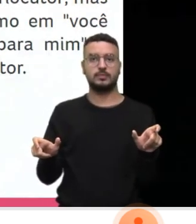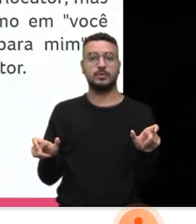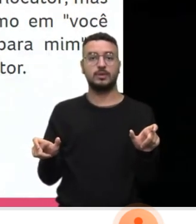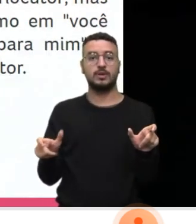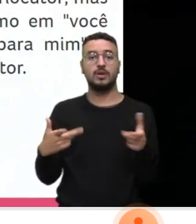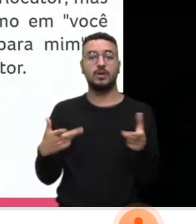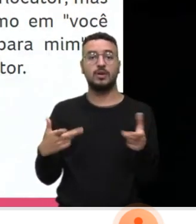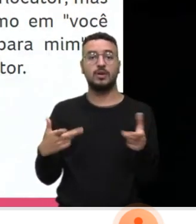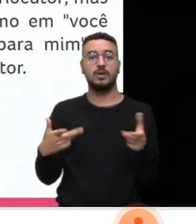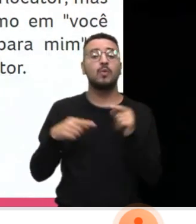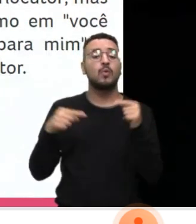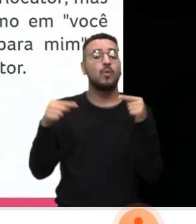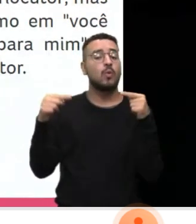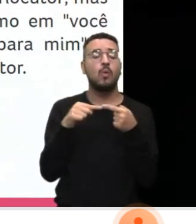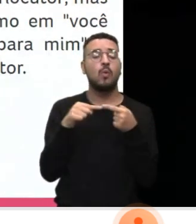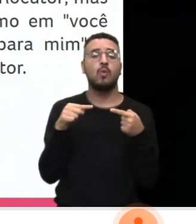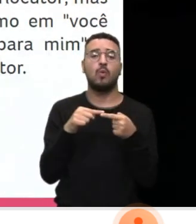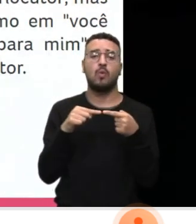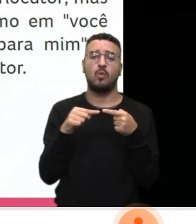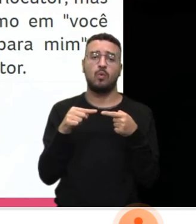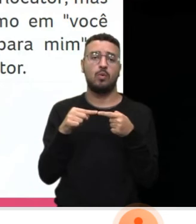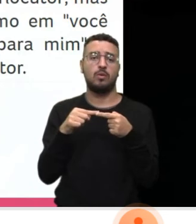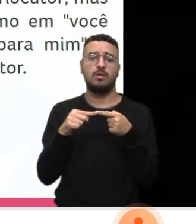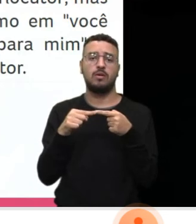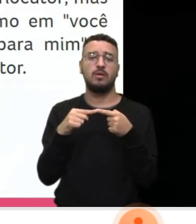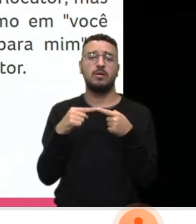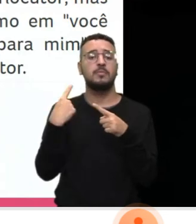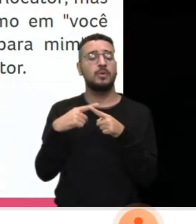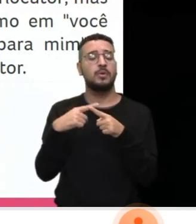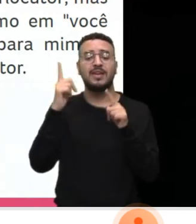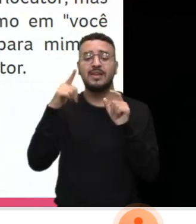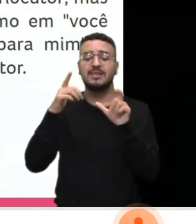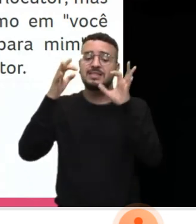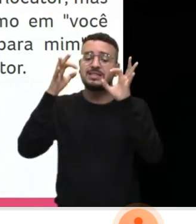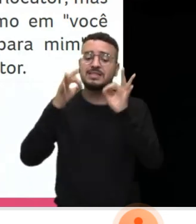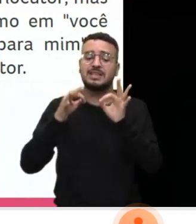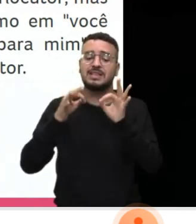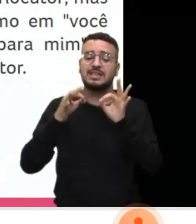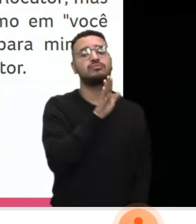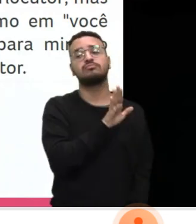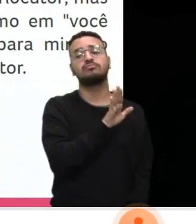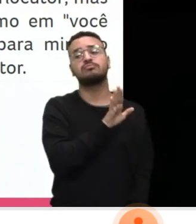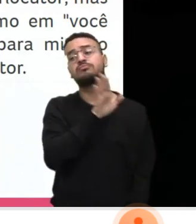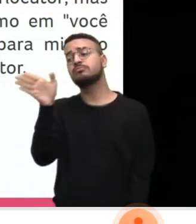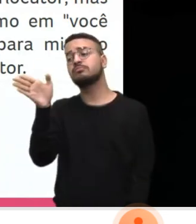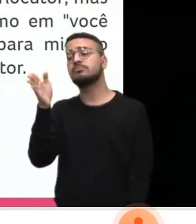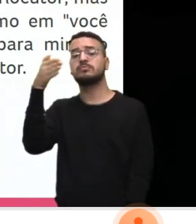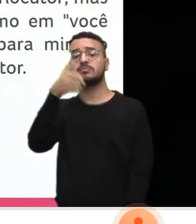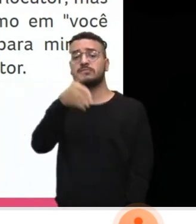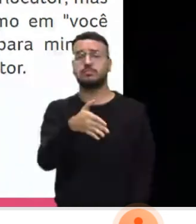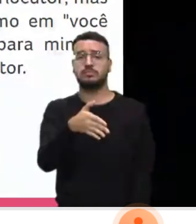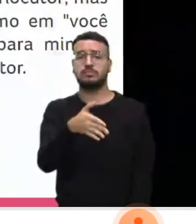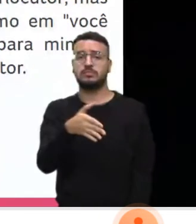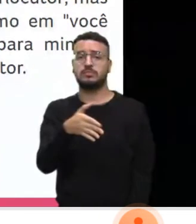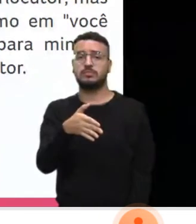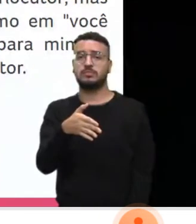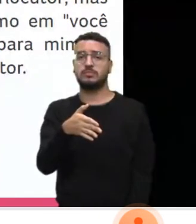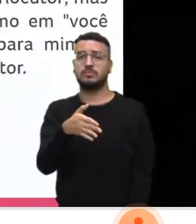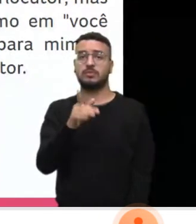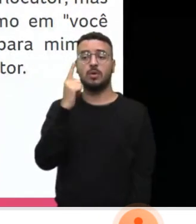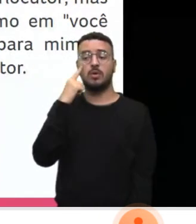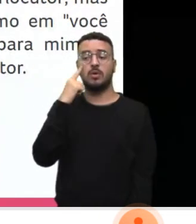de concordância, porque nós vamos fazer a direção do sinal quando este pergunta para este,